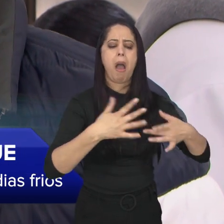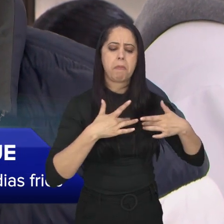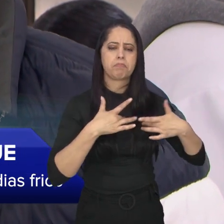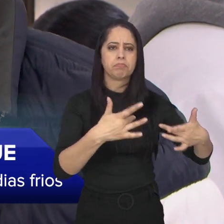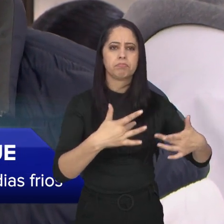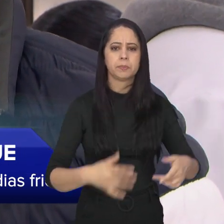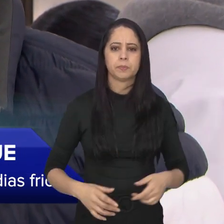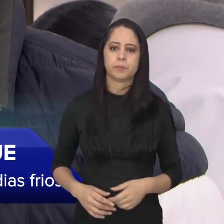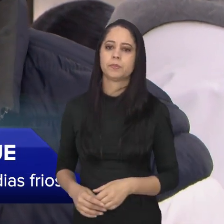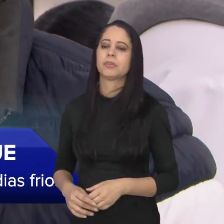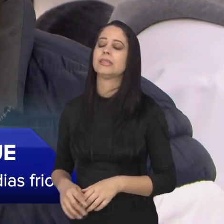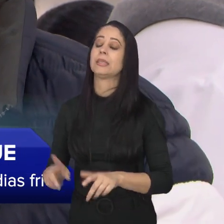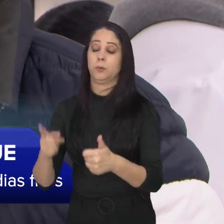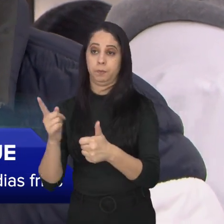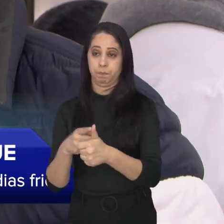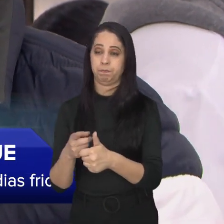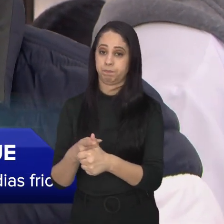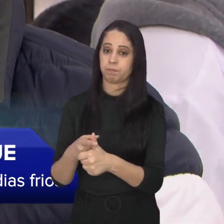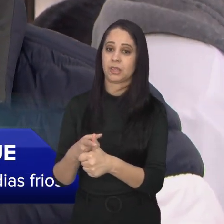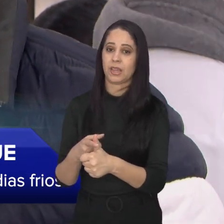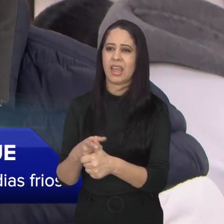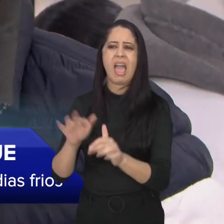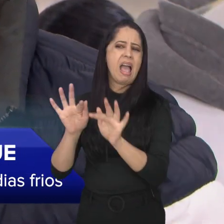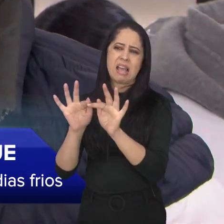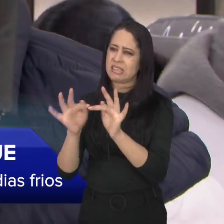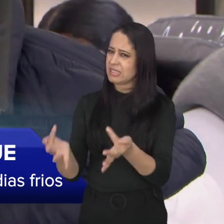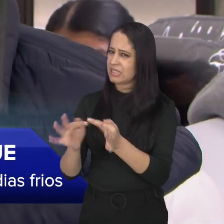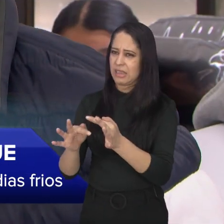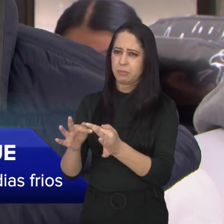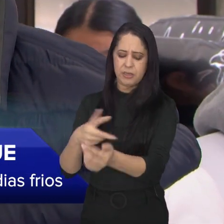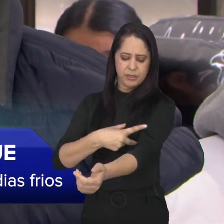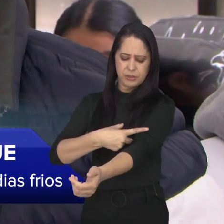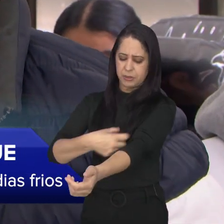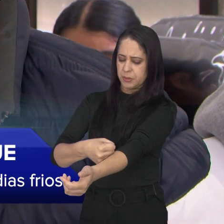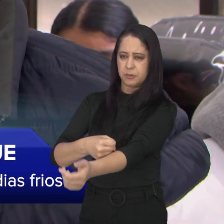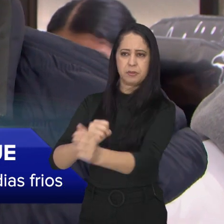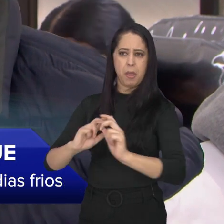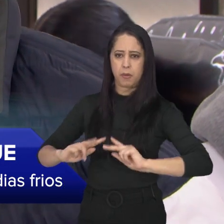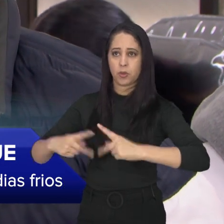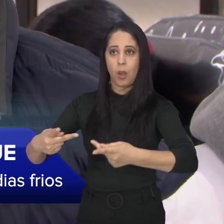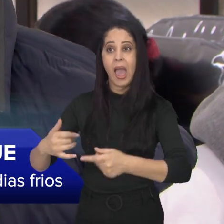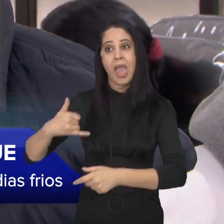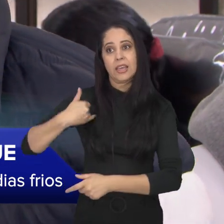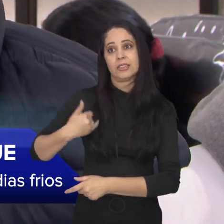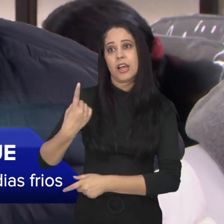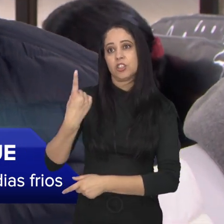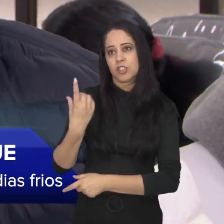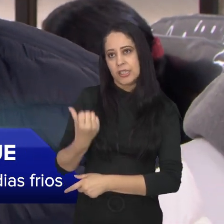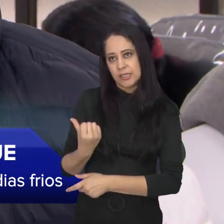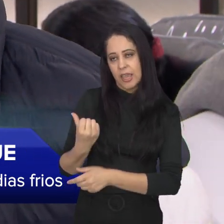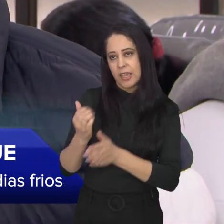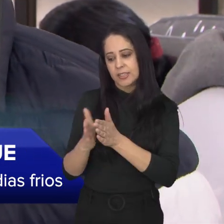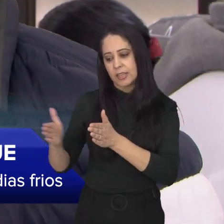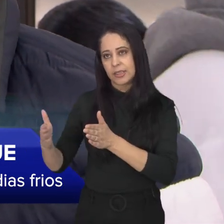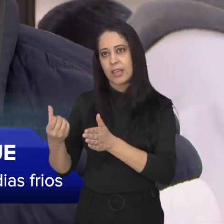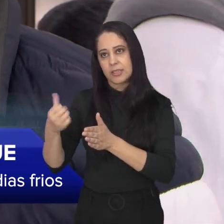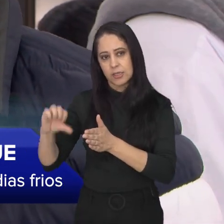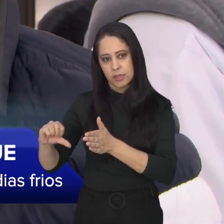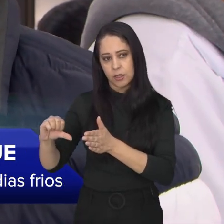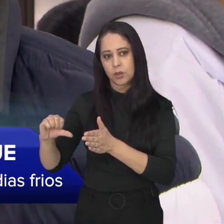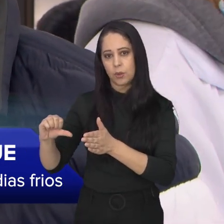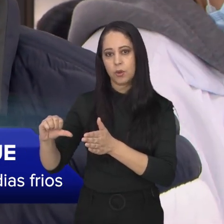doar, muito em função de gripe, resfriado e outras doenças dessa época do ano que acaba impedindo temporariamente a